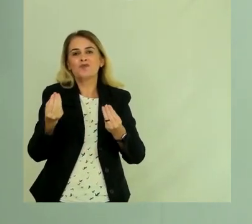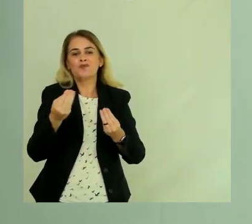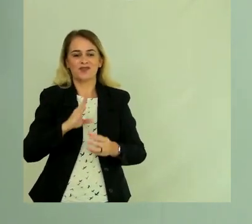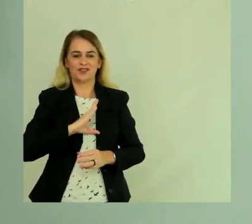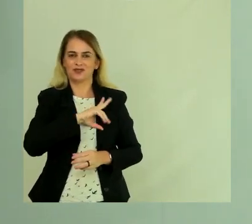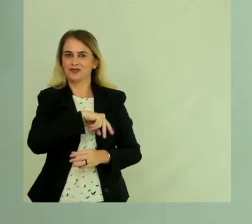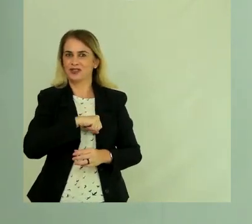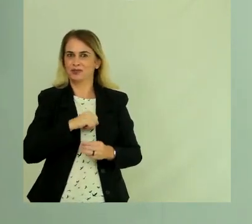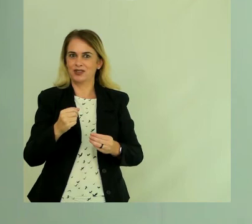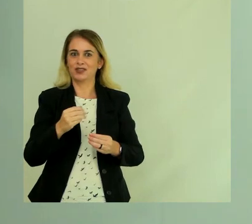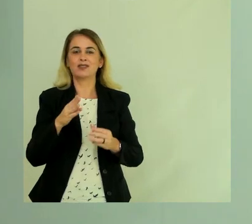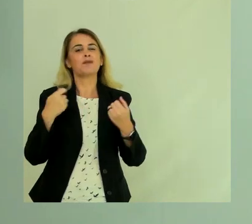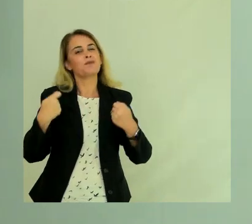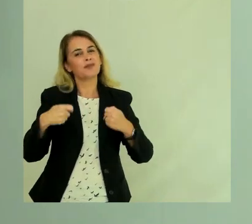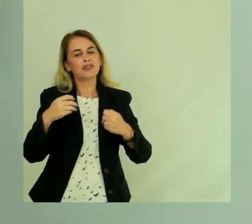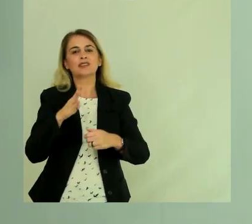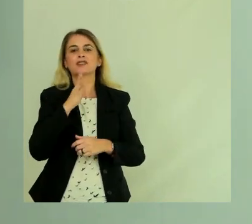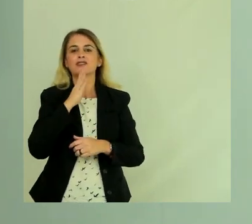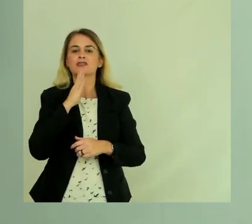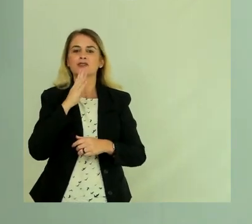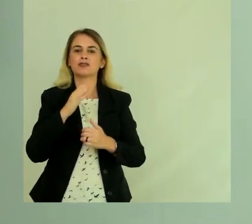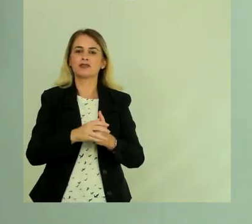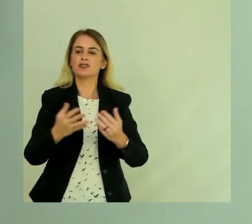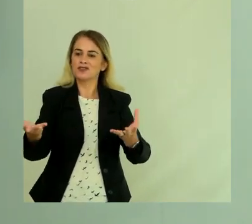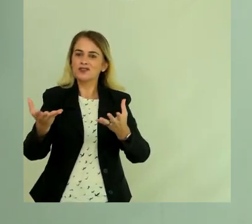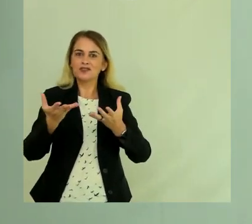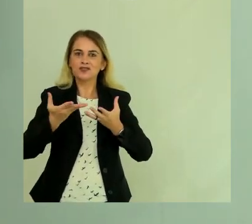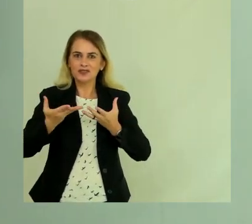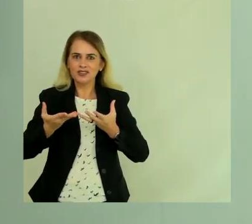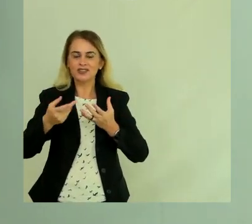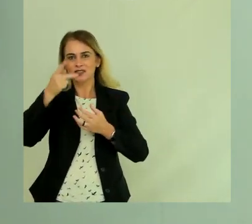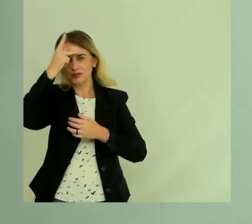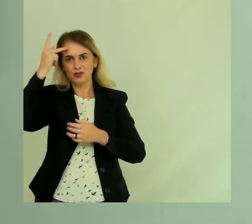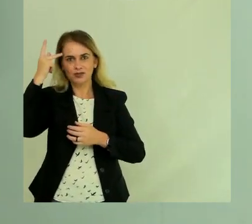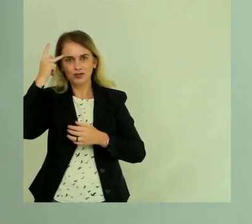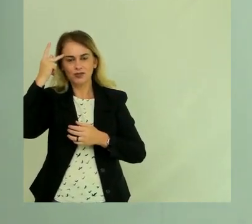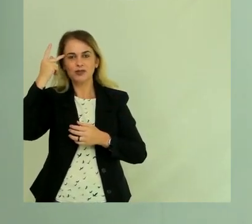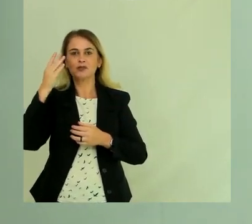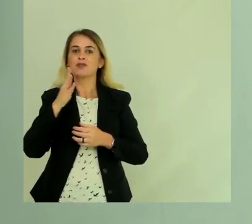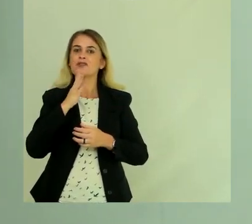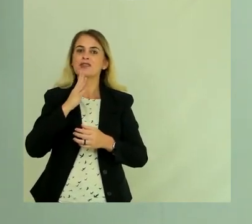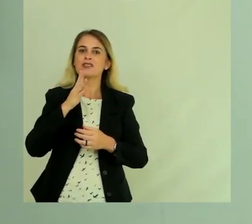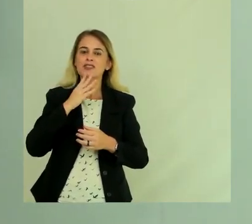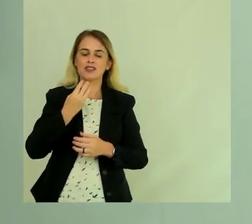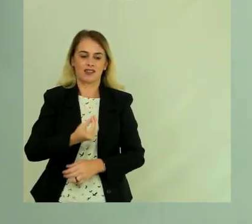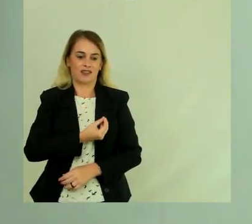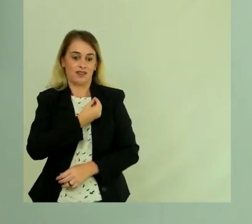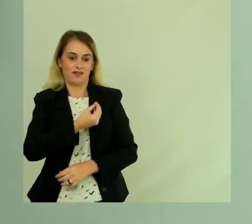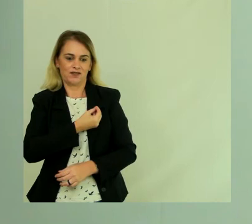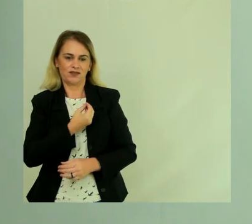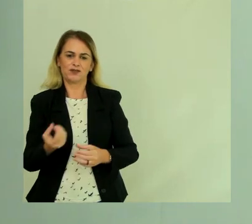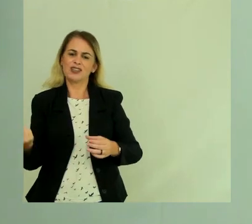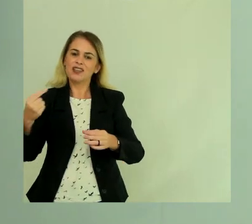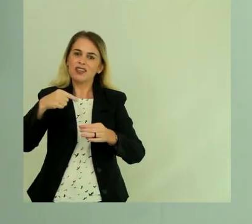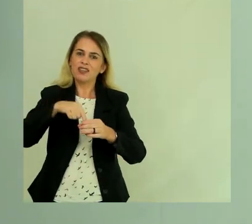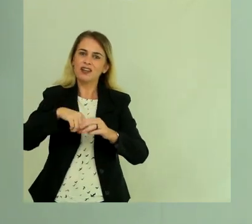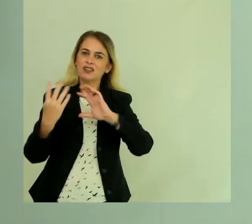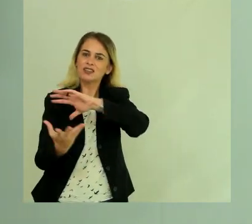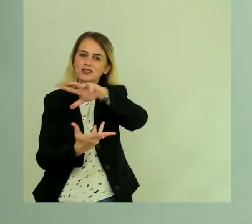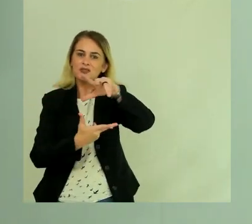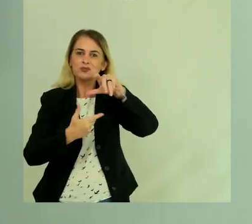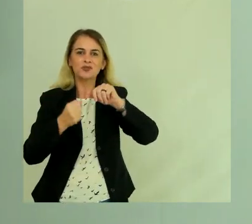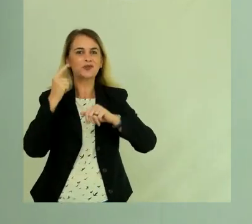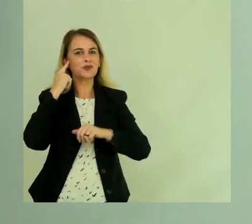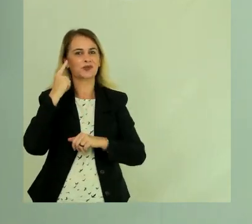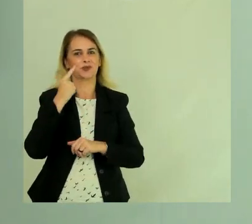eu preciso conhecer. Então, eu convido as pessoas para conhecerem um pouquinho da vida, né? Entrar nesse mundo aí